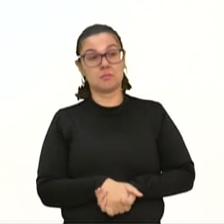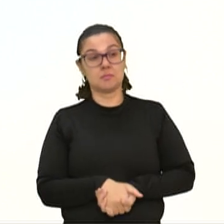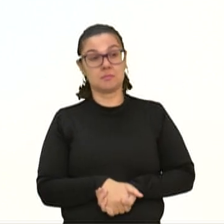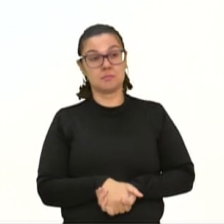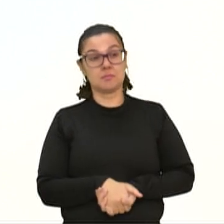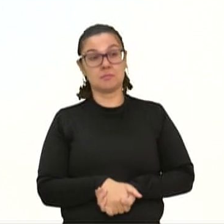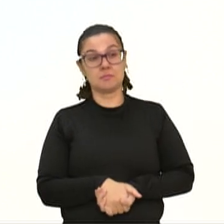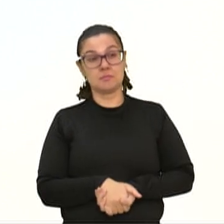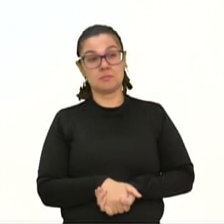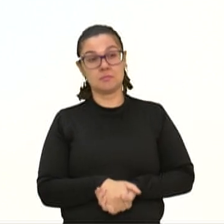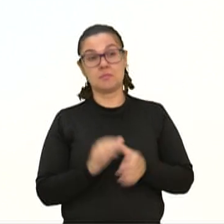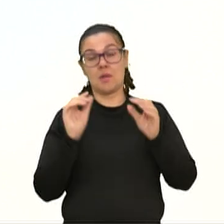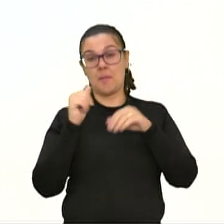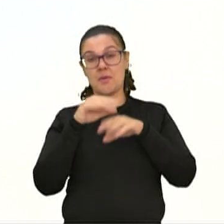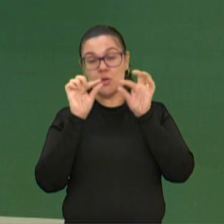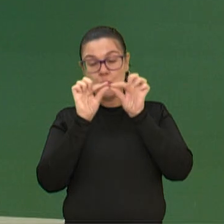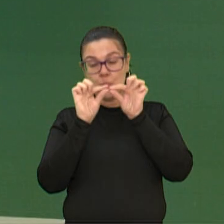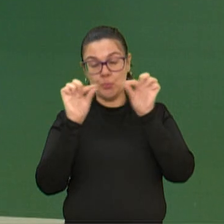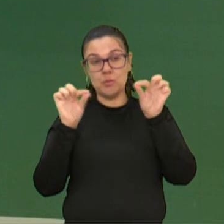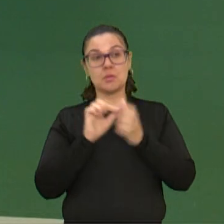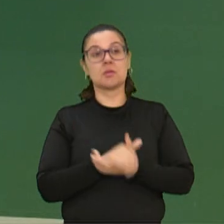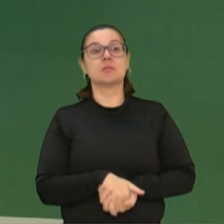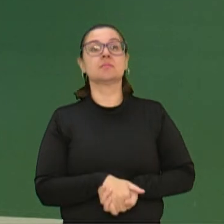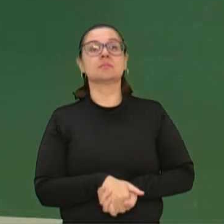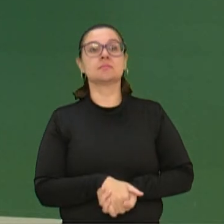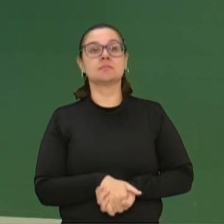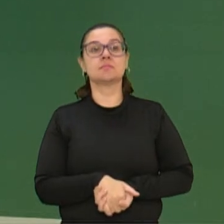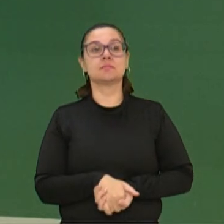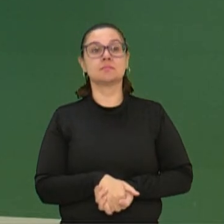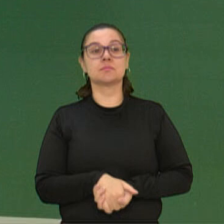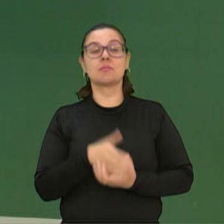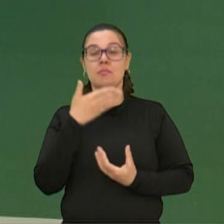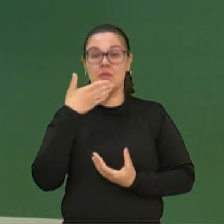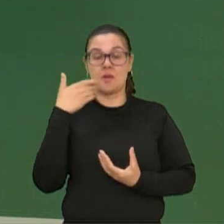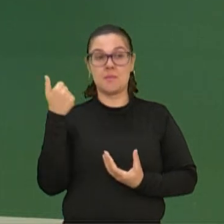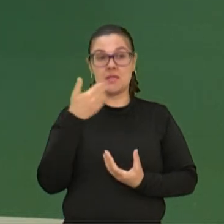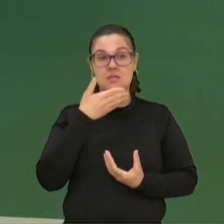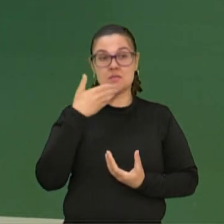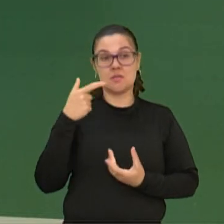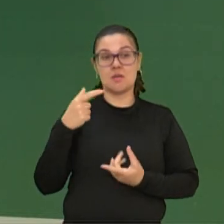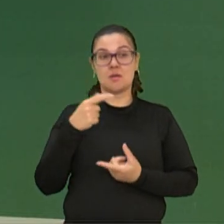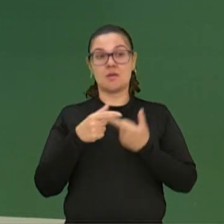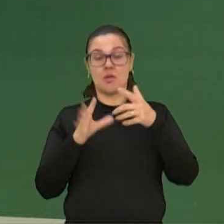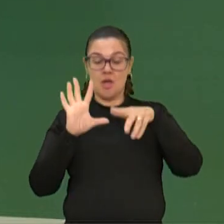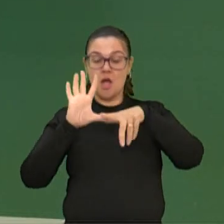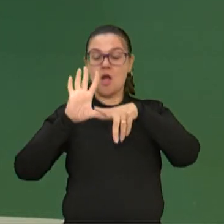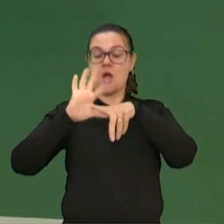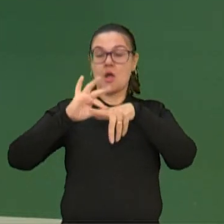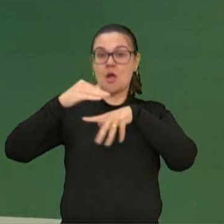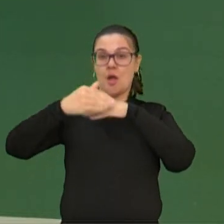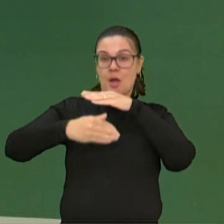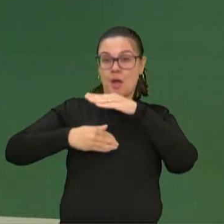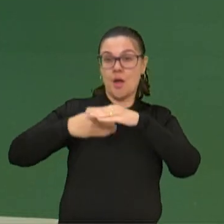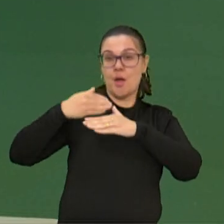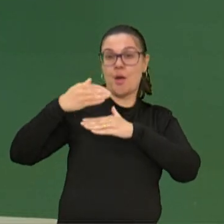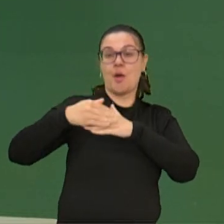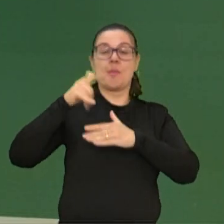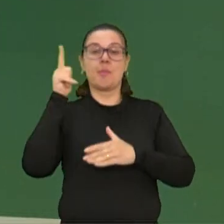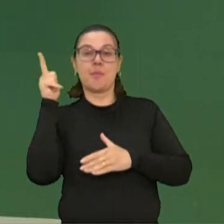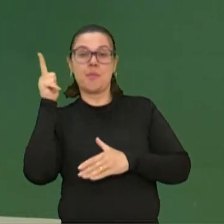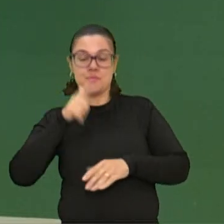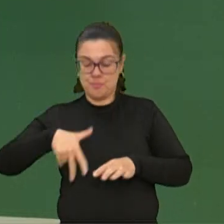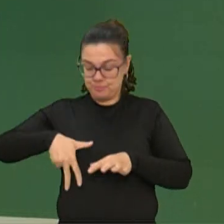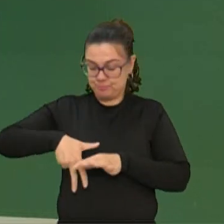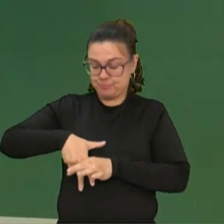fita métrica bem fininha, tá? Que é mais fácil para aderir no corpo, para poder